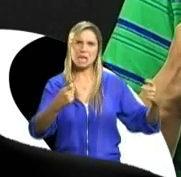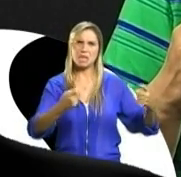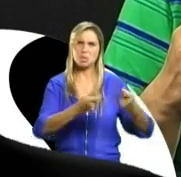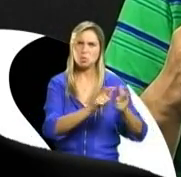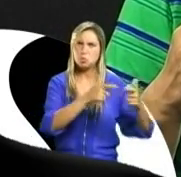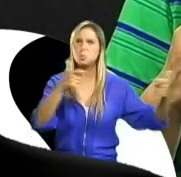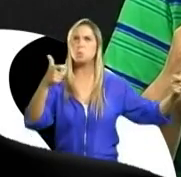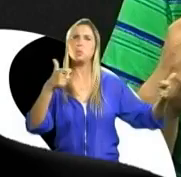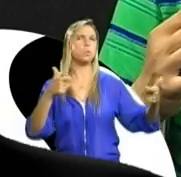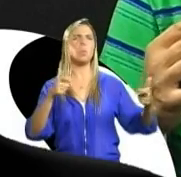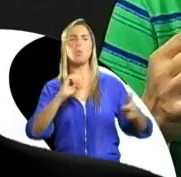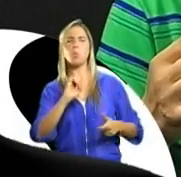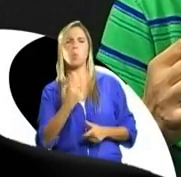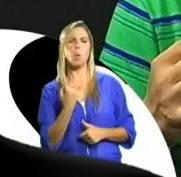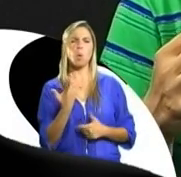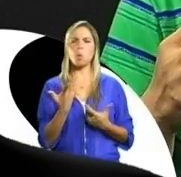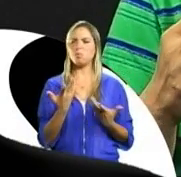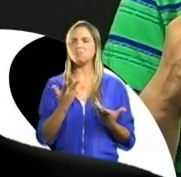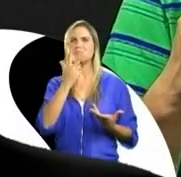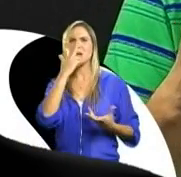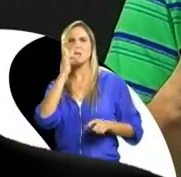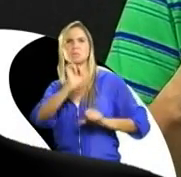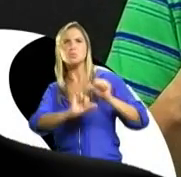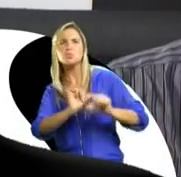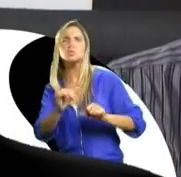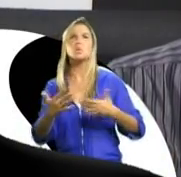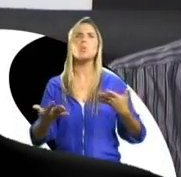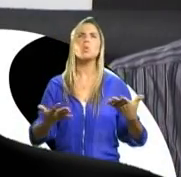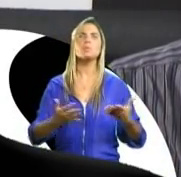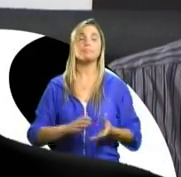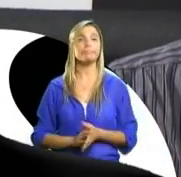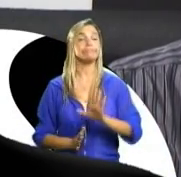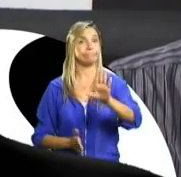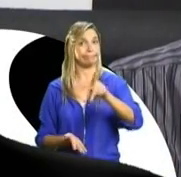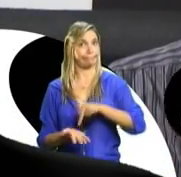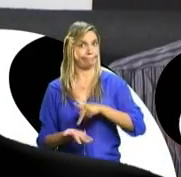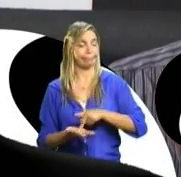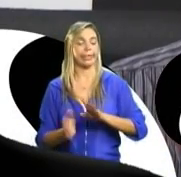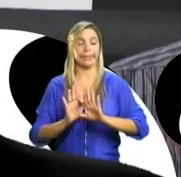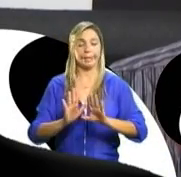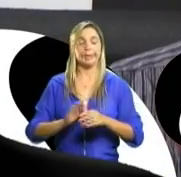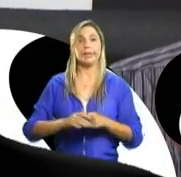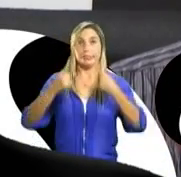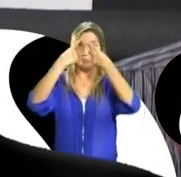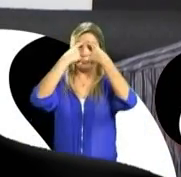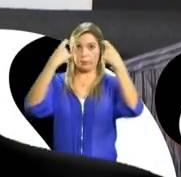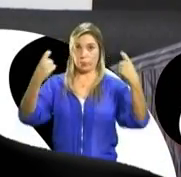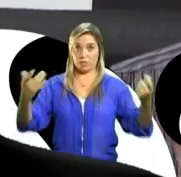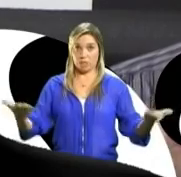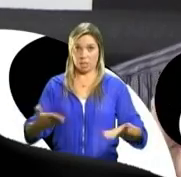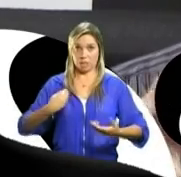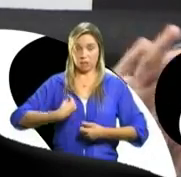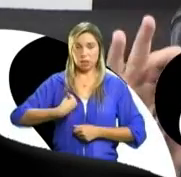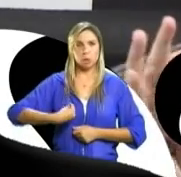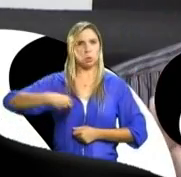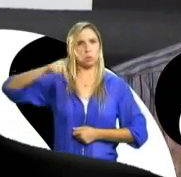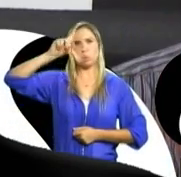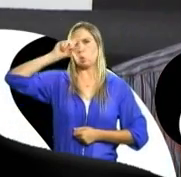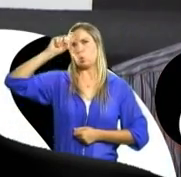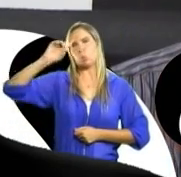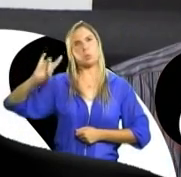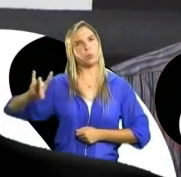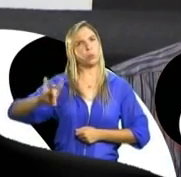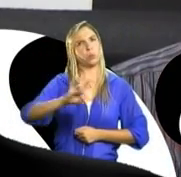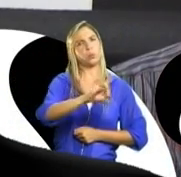ou mudou essa face da violência? A violência hoje ela está no nosso cotidiano, né, como o